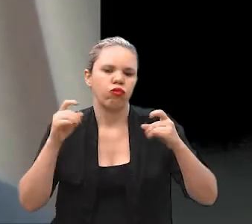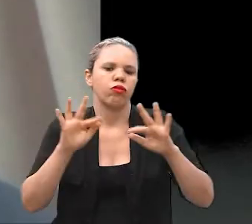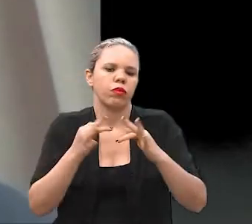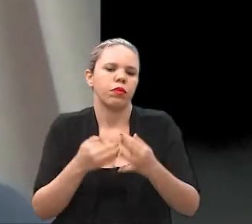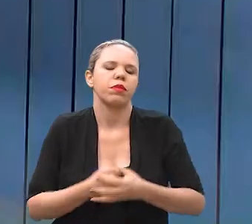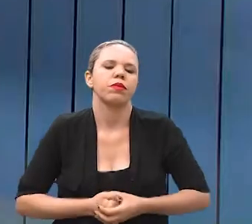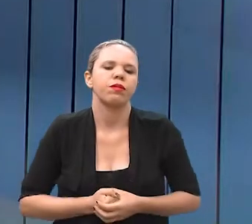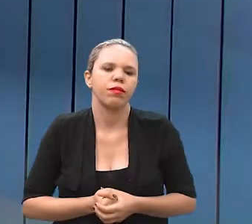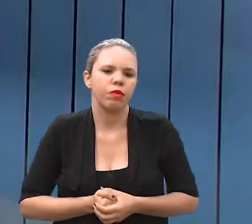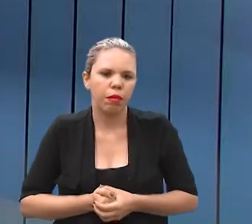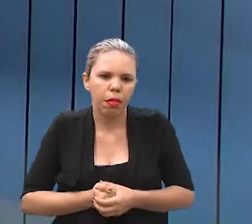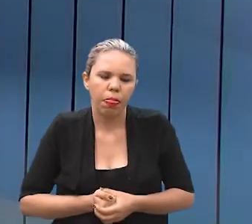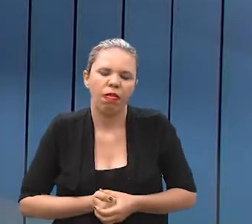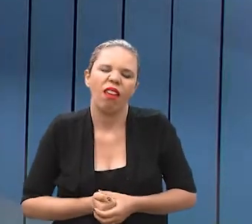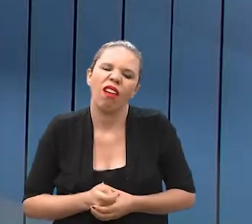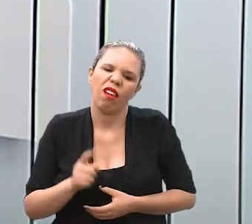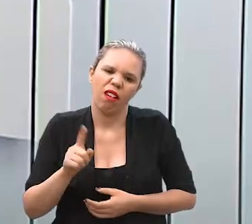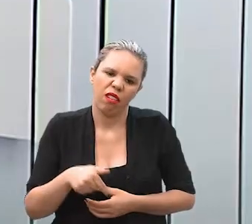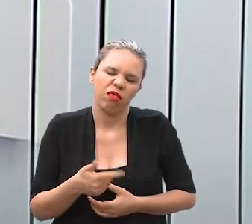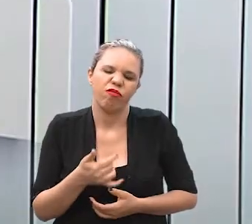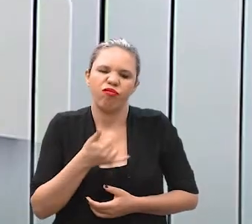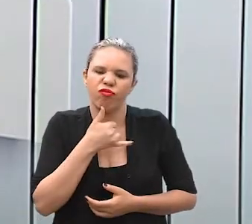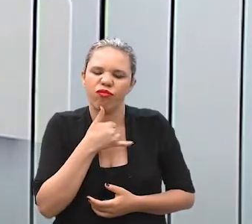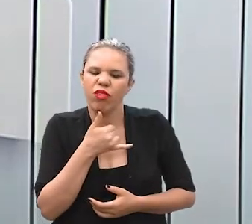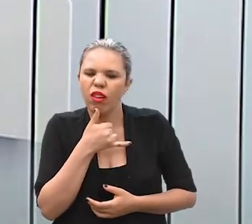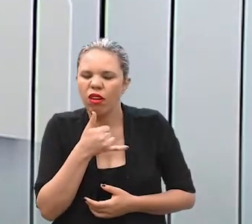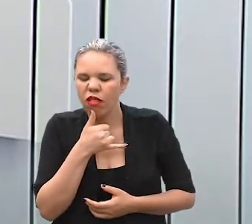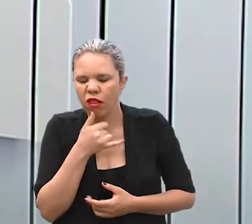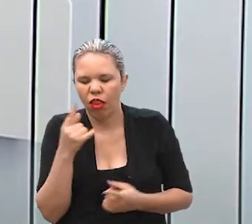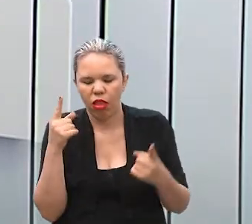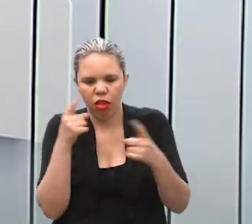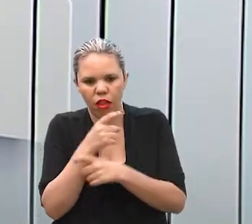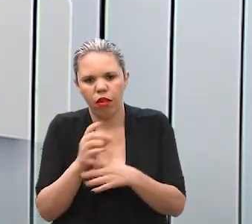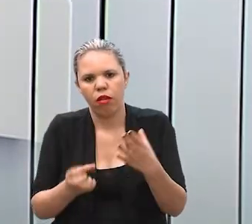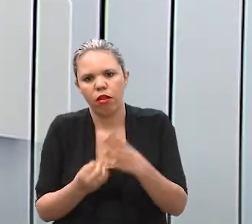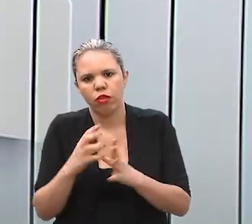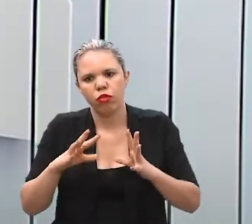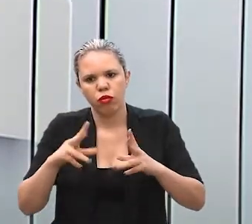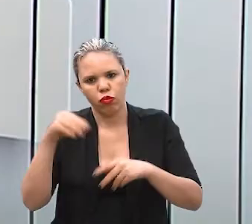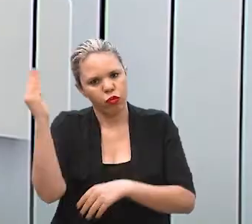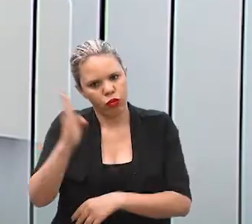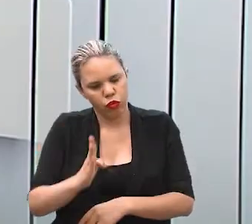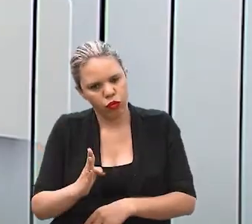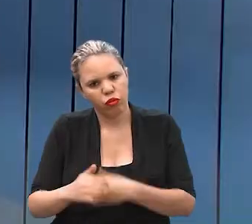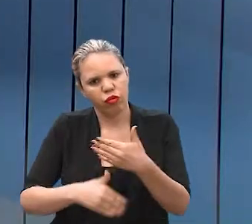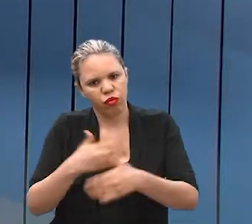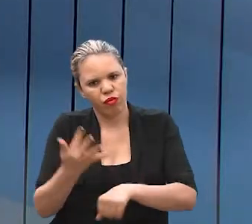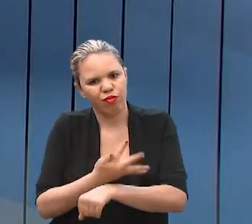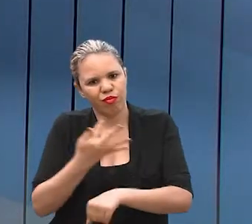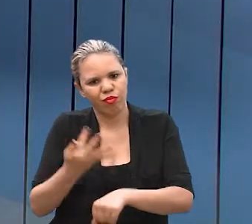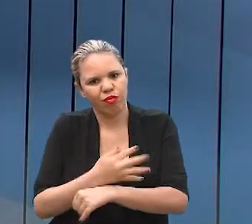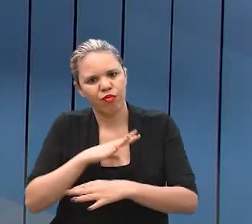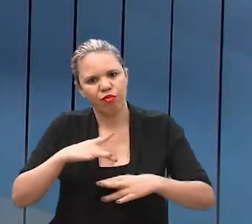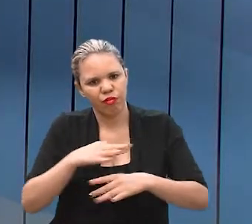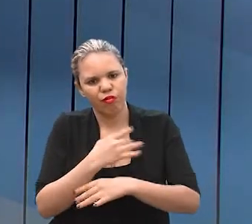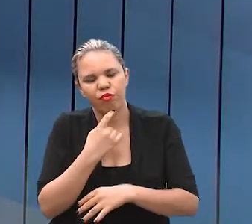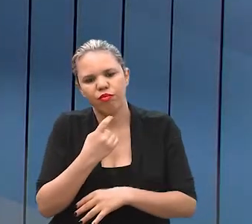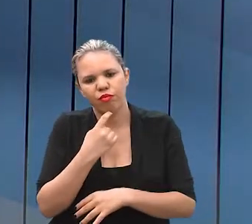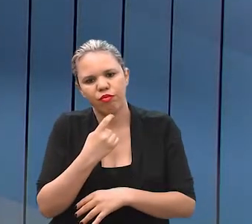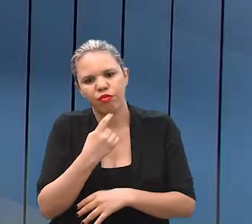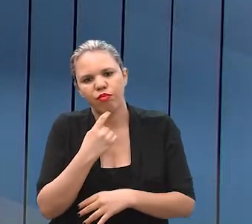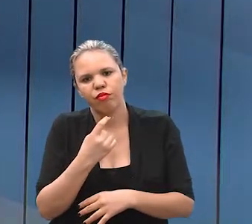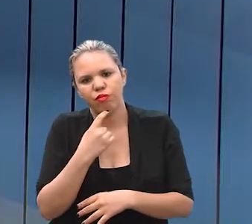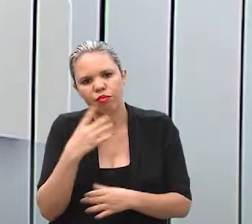doméstica. É uma situação muito triste e complicada, né? Que todo o Brasil passa e a cidade de Campinas ela